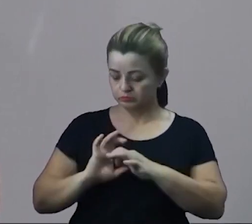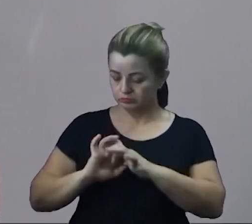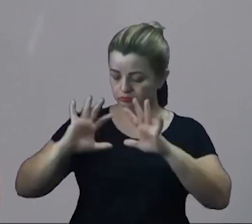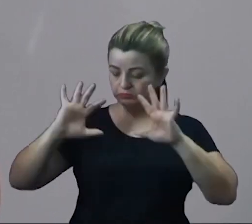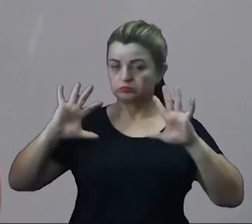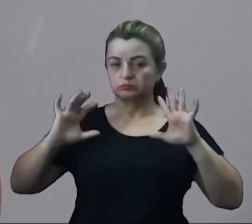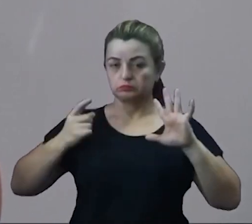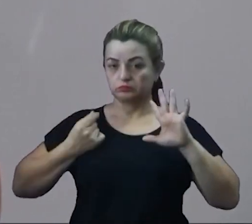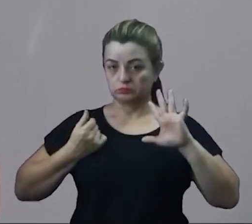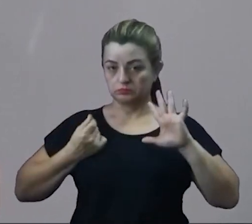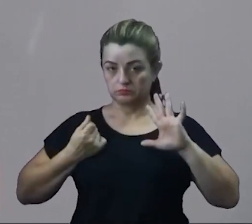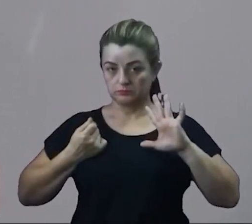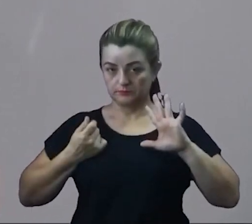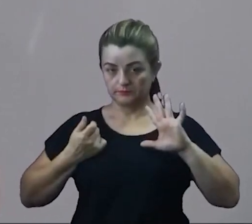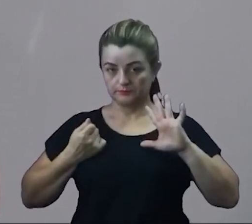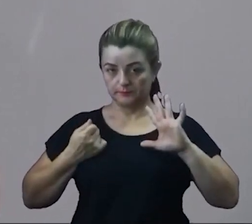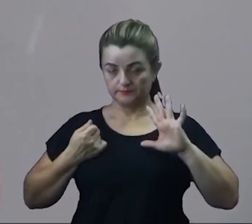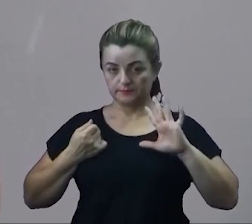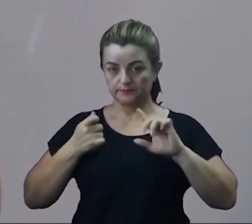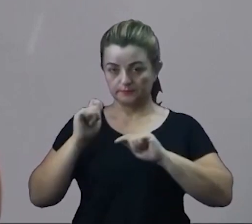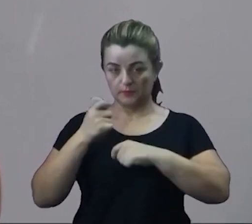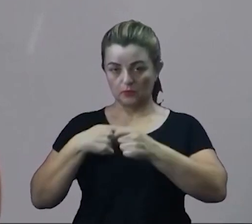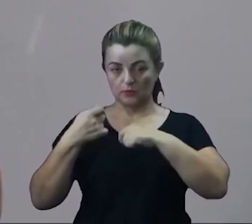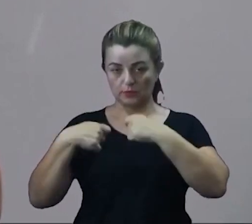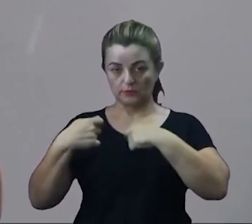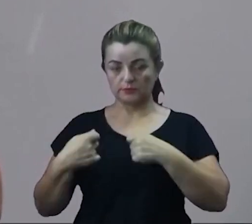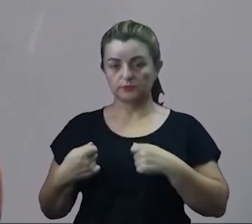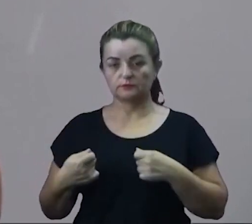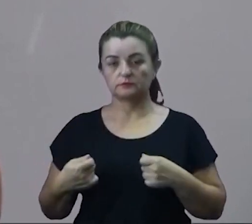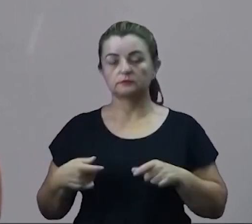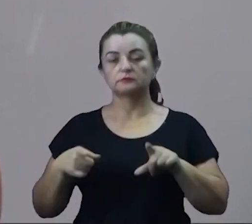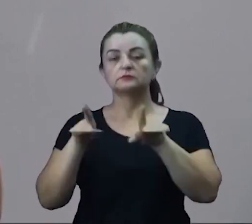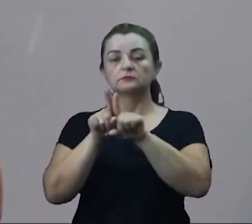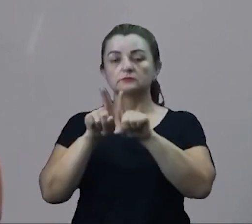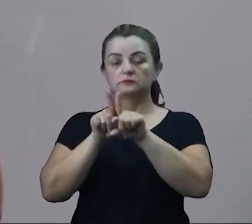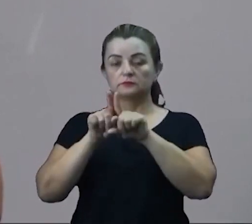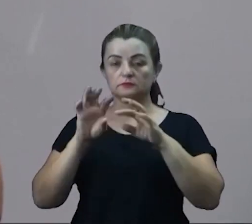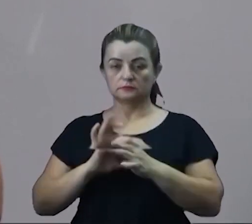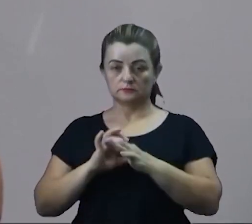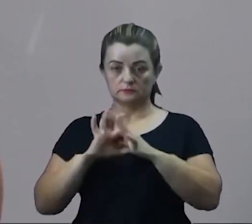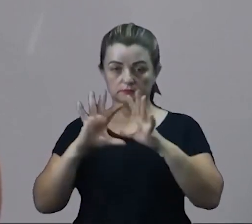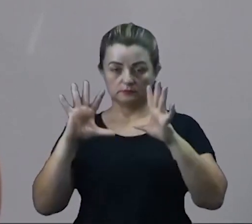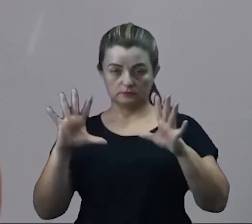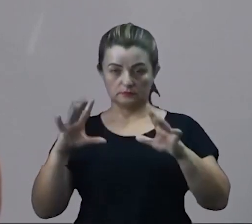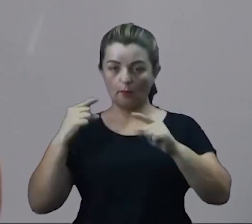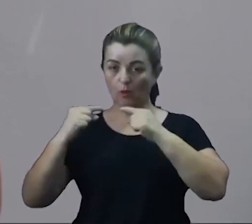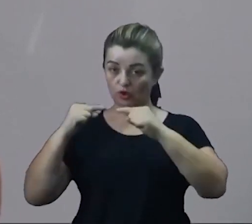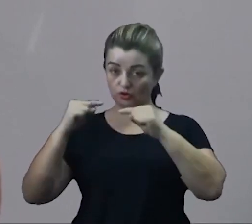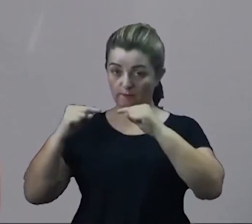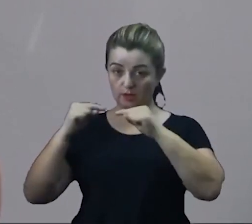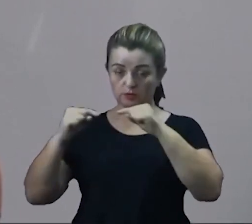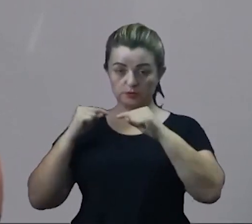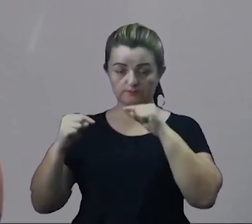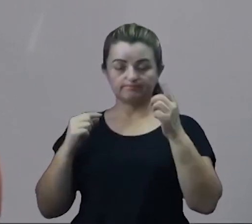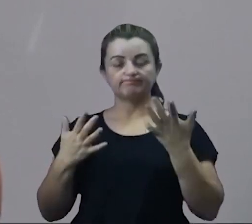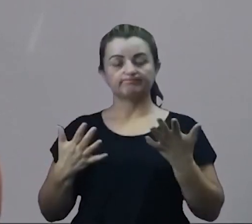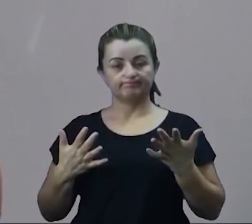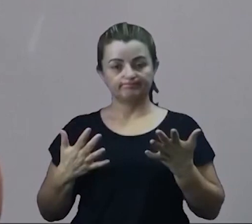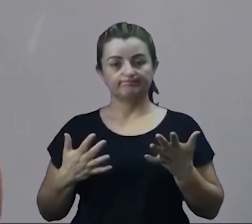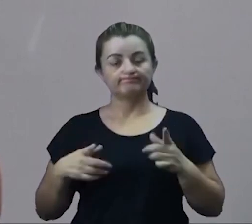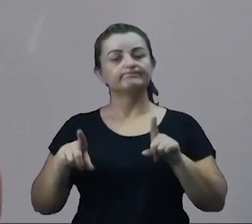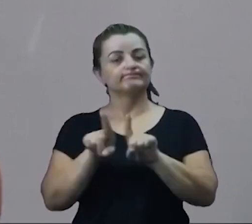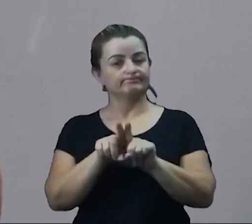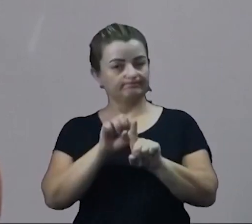financeiramente, no caso que é economicamente, né? Também ser independente politicamente também